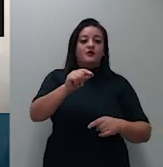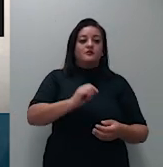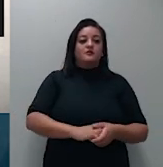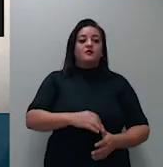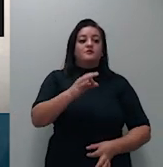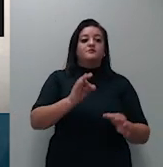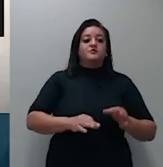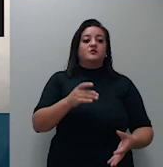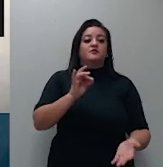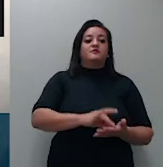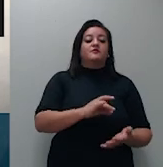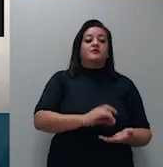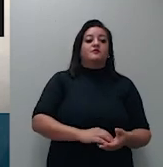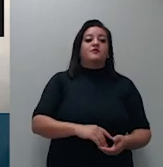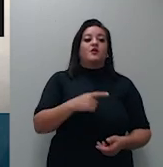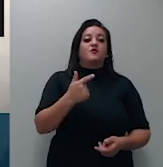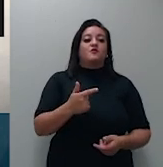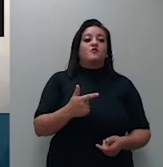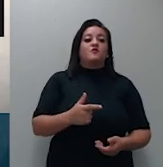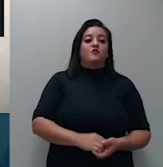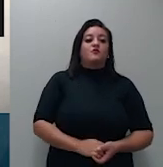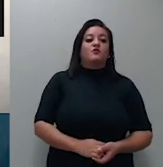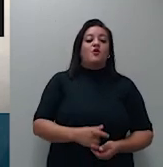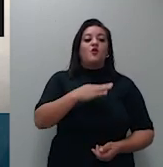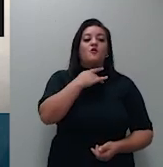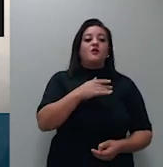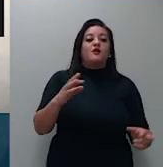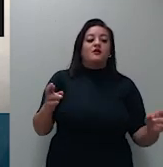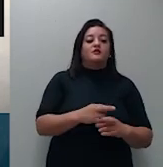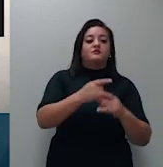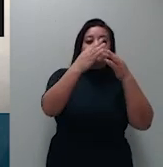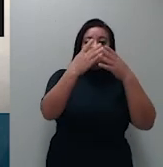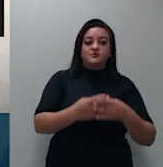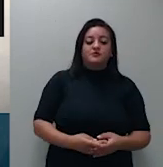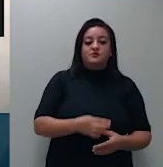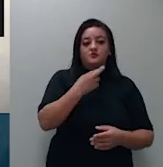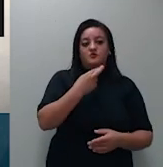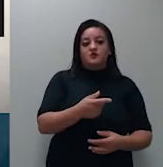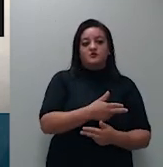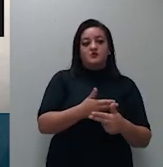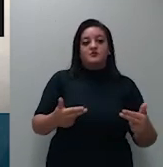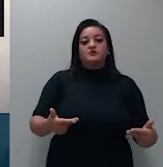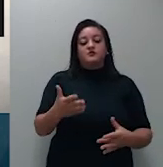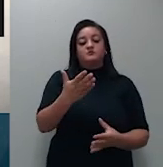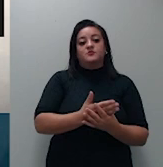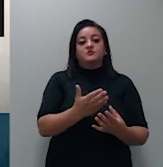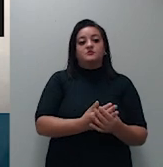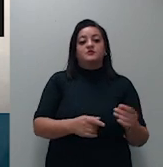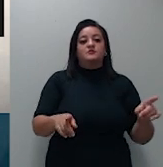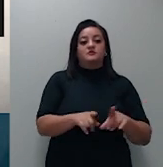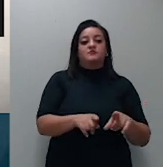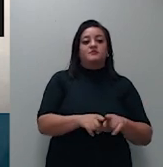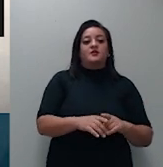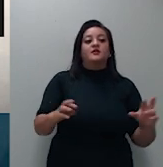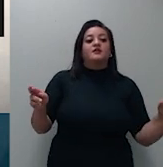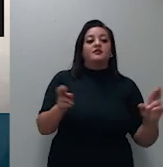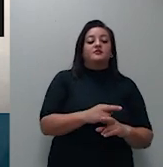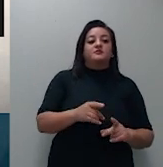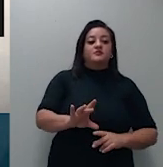verifica-se que os julgados realmente foi obscuro no que toca a definição dos efeitos materiais e processuais